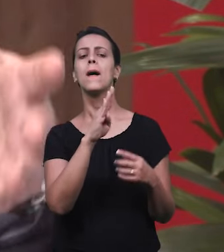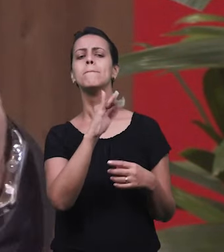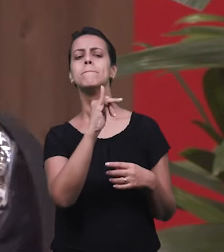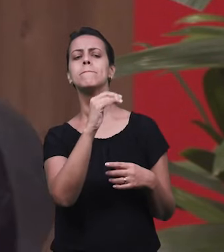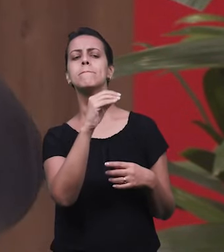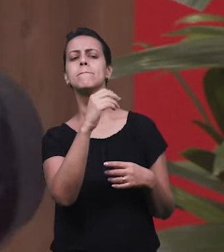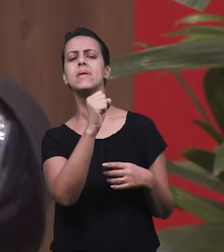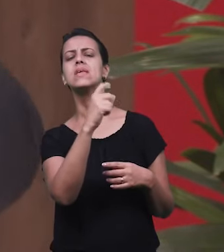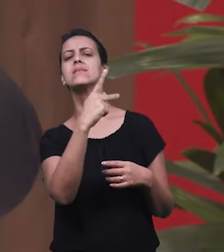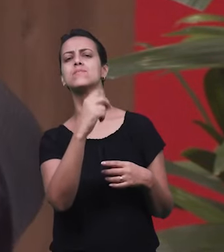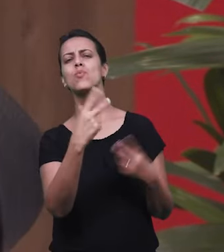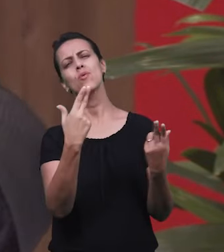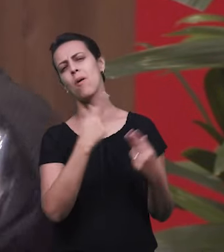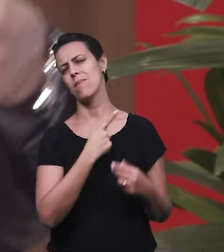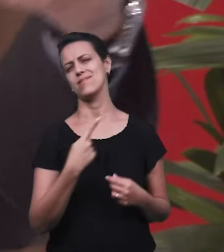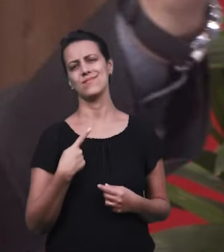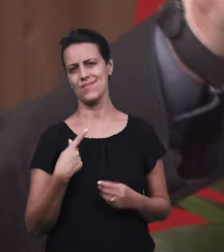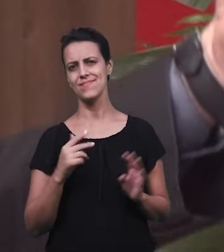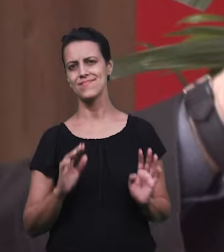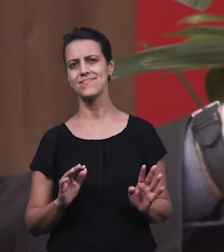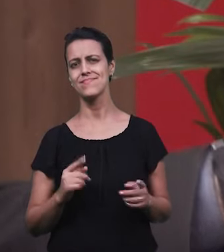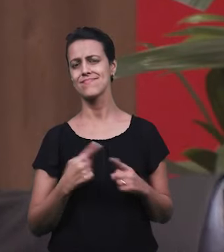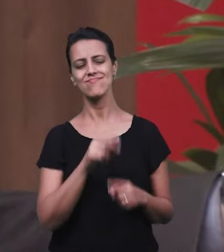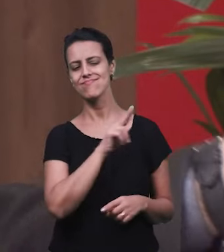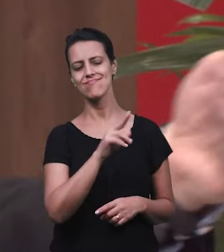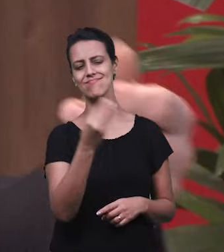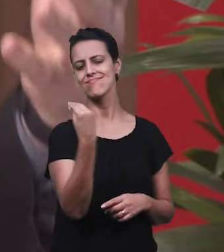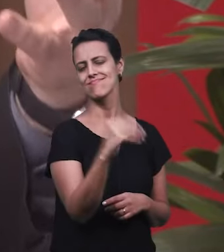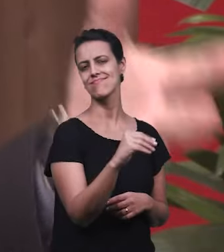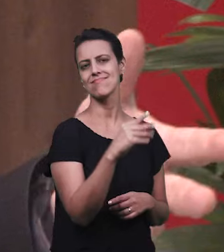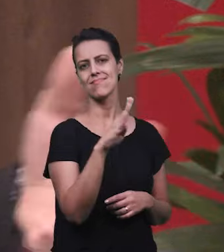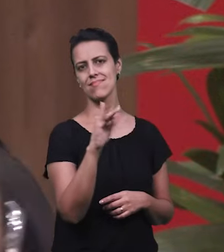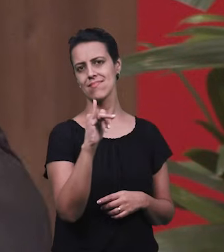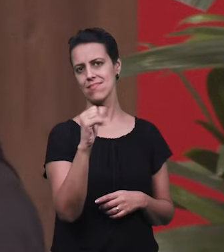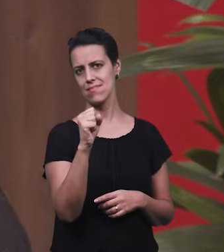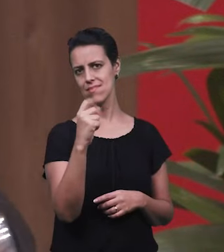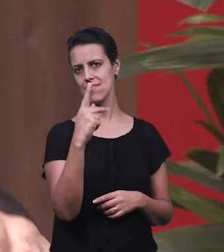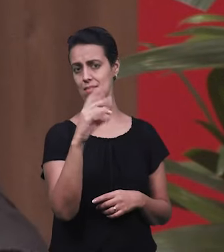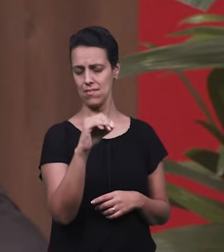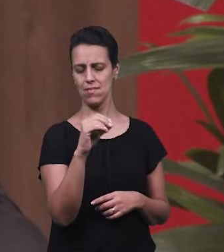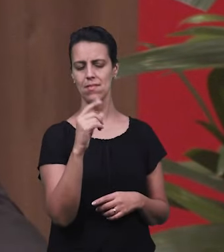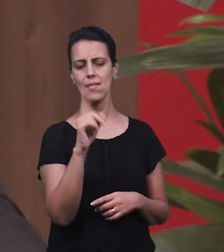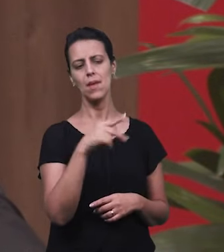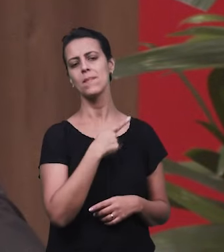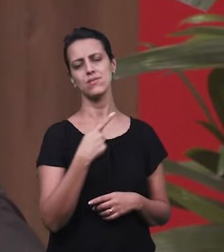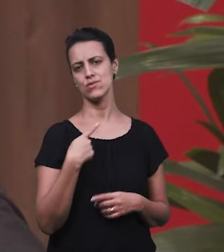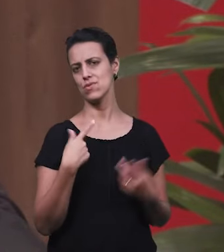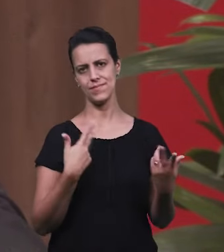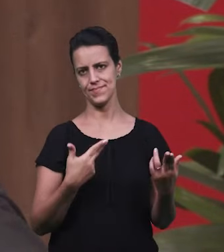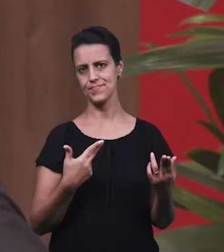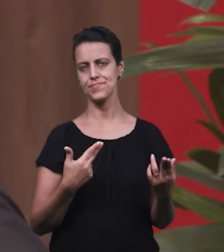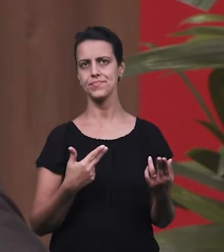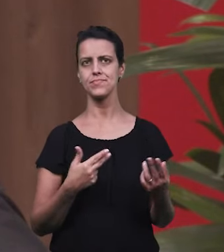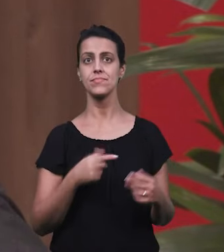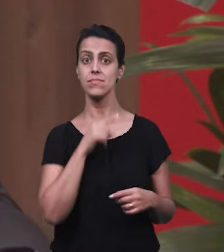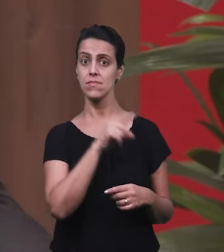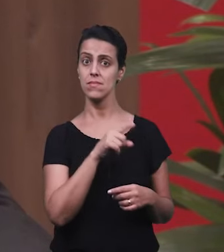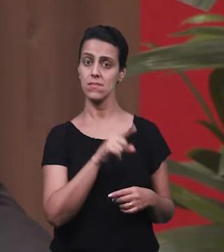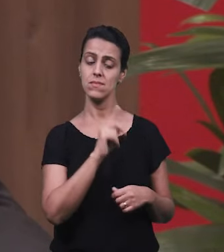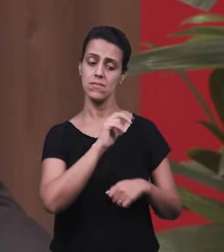romanos chamavam o líder de bispo, assim como os gregos chamavam de presbítero. Então o Inácio, ele era bispo